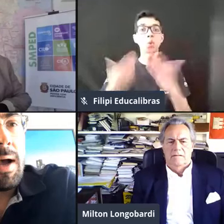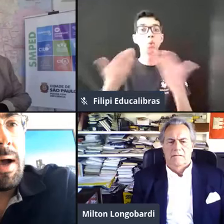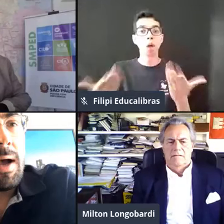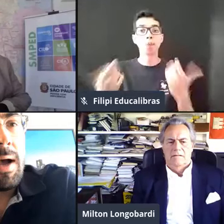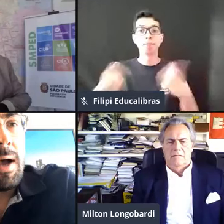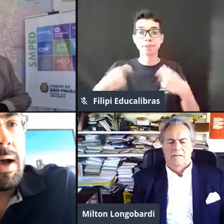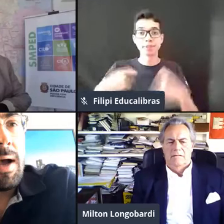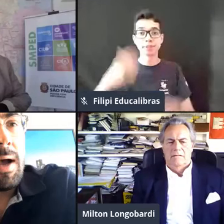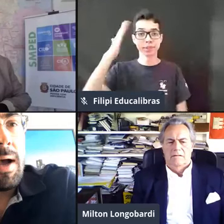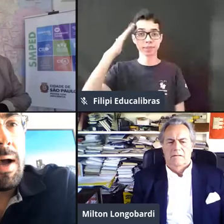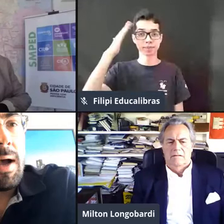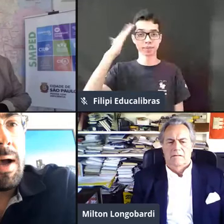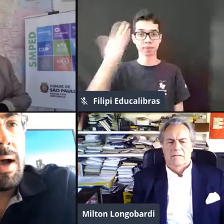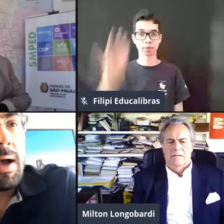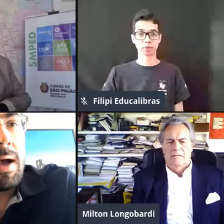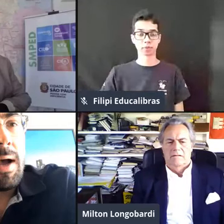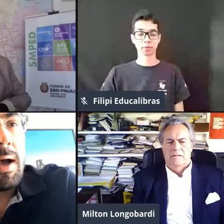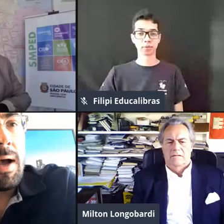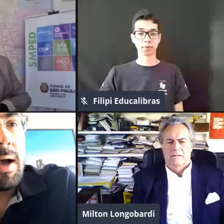reclamar,